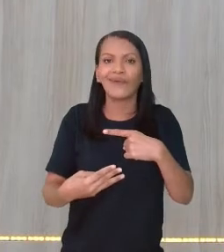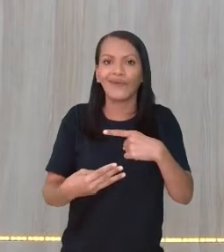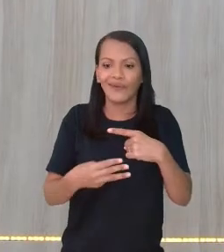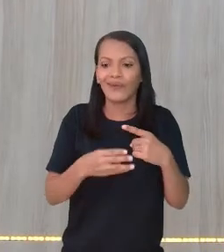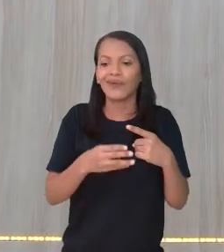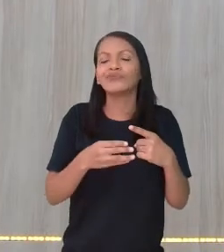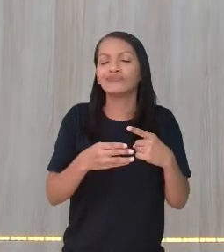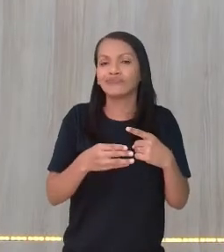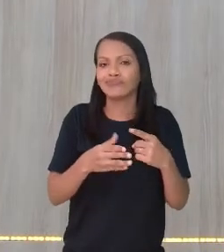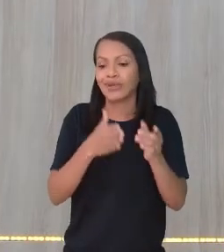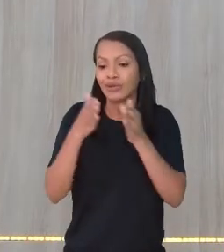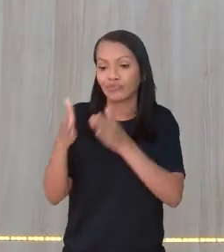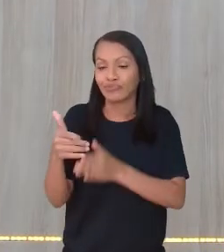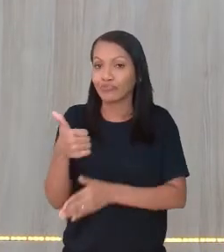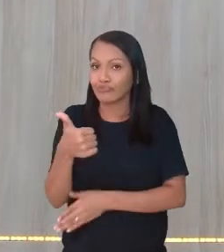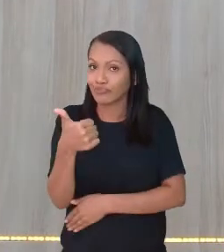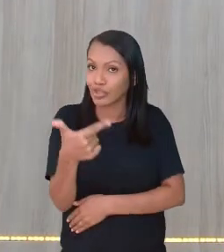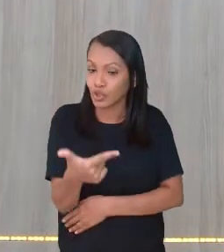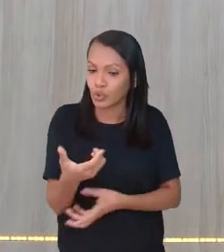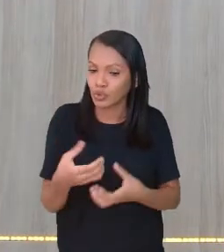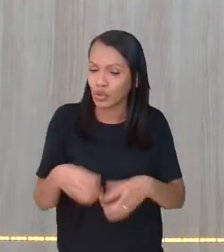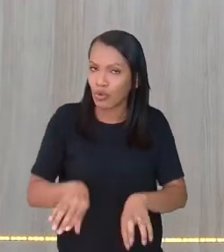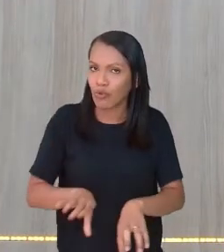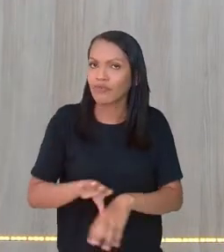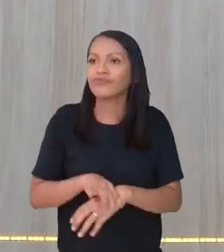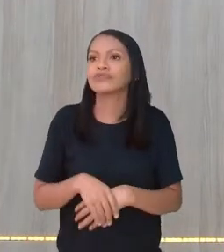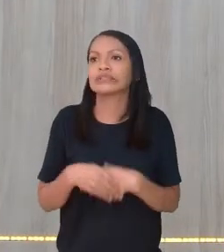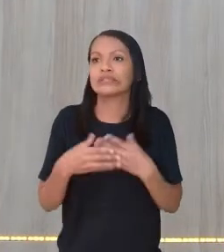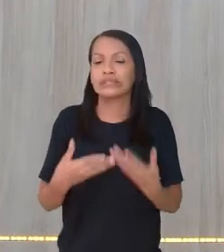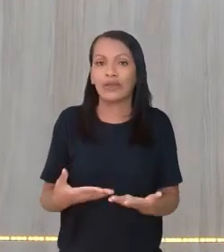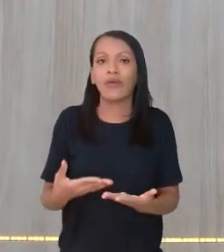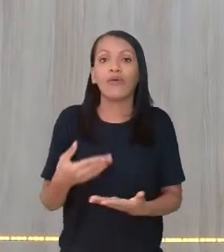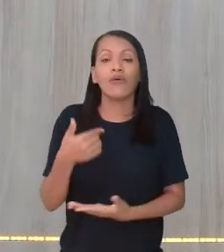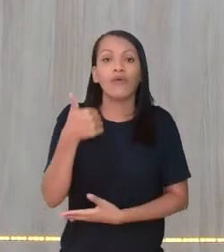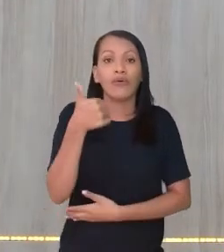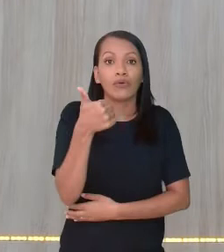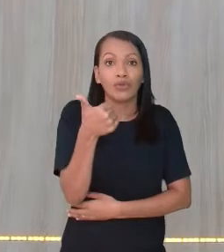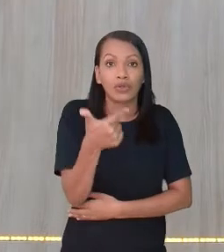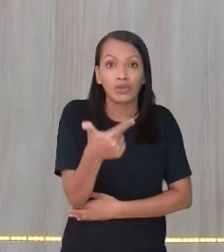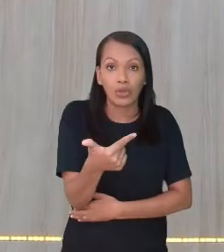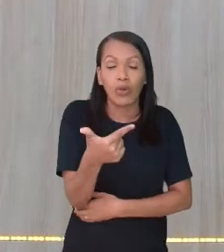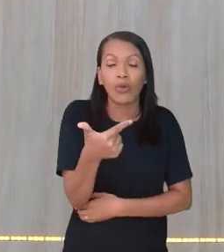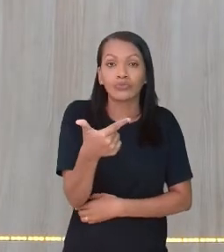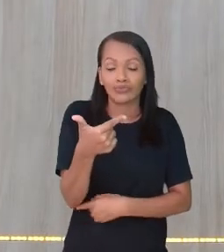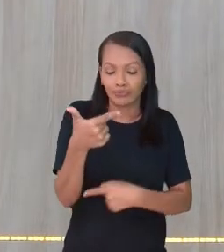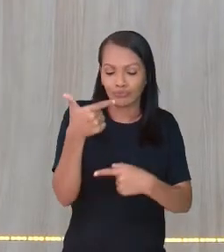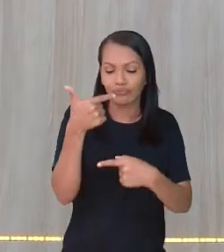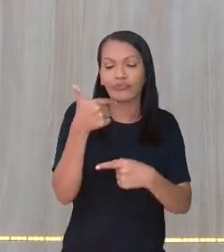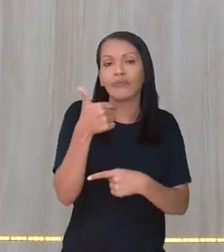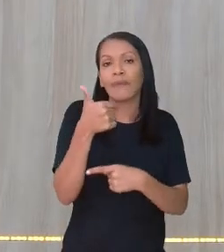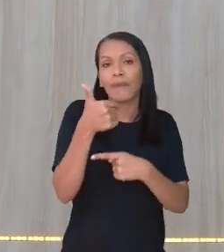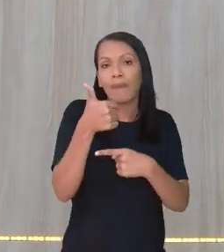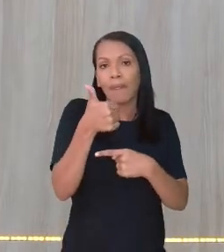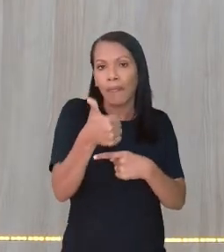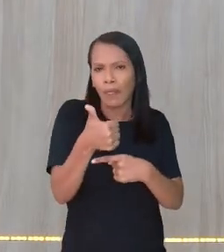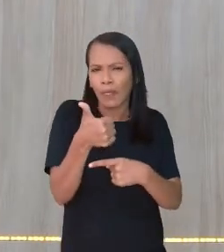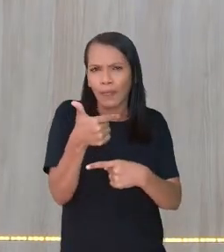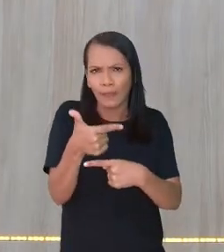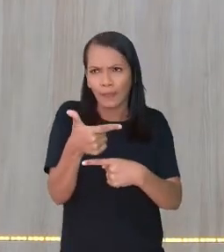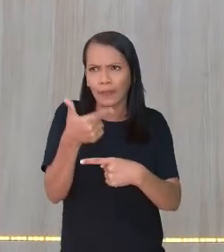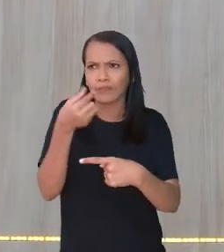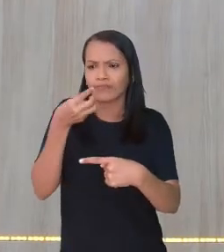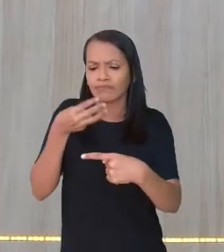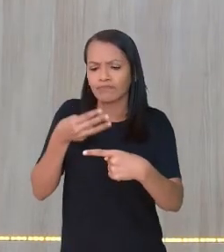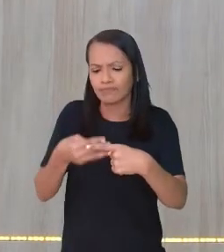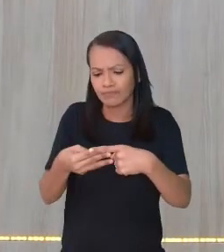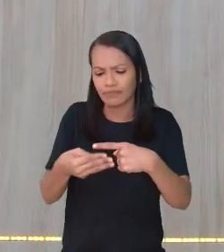Então, vai ficar aí 1/3 vezes 12, certo? E 1/3 vezes 12 é a mesma coisa